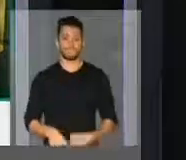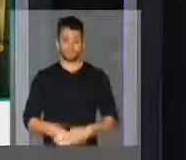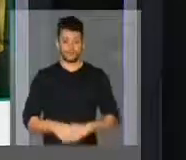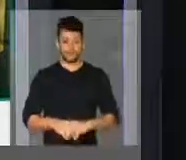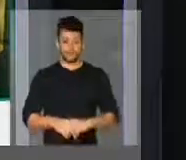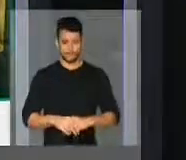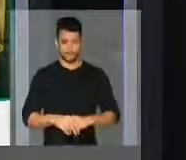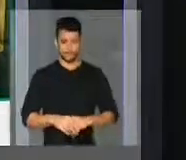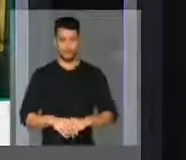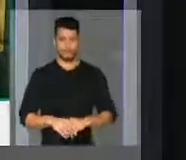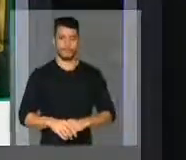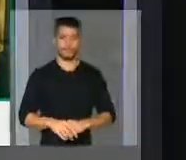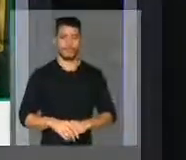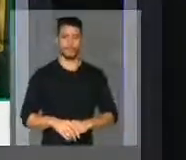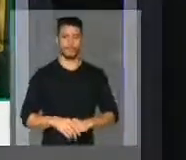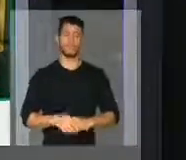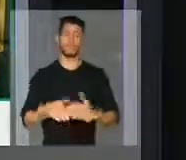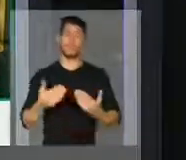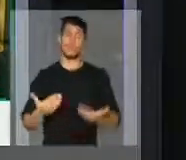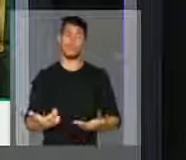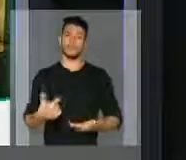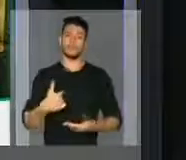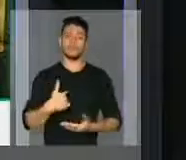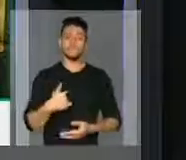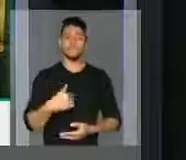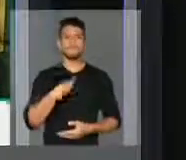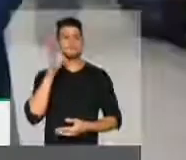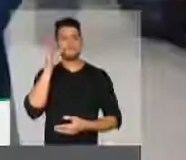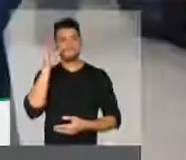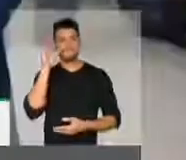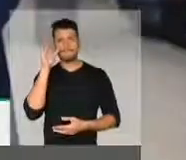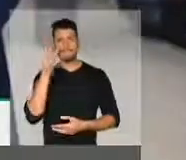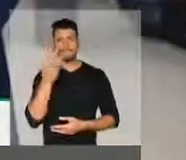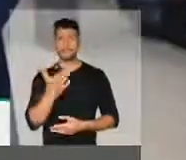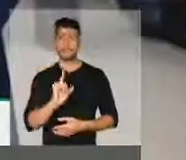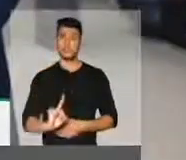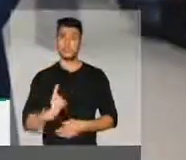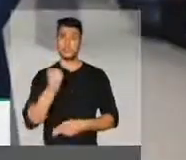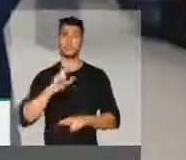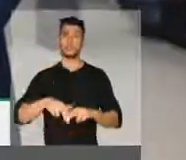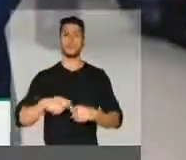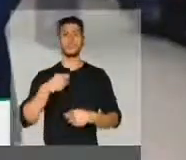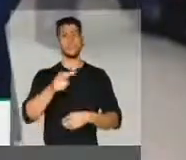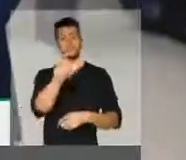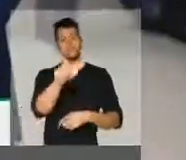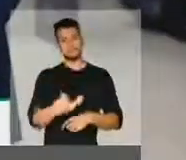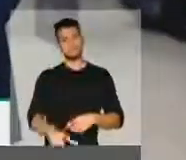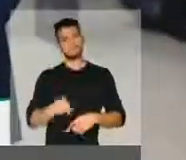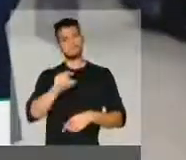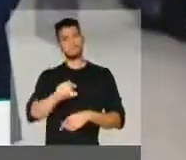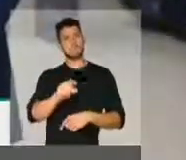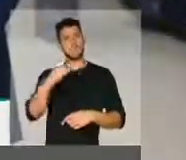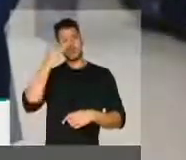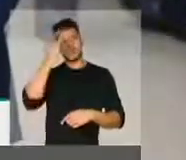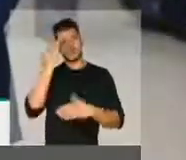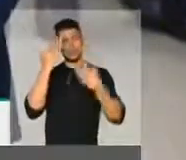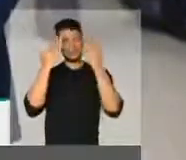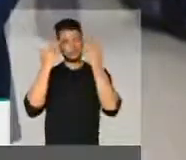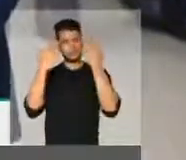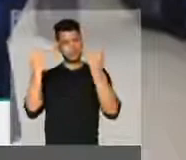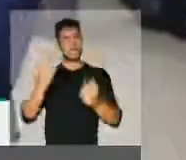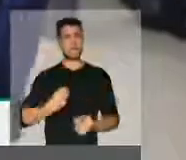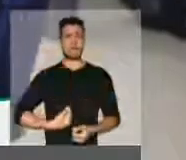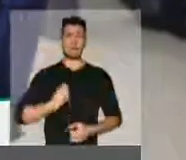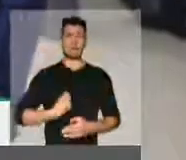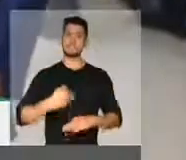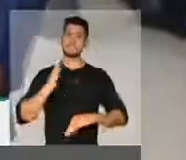atenção o seu pronunciamento. Em primeiro lugar, uma homenagem à sua biografia, à sua vida